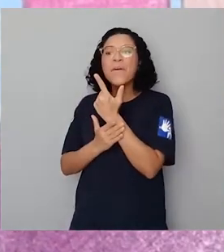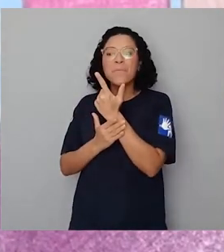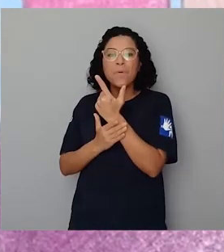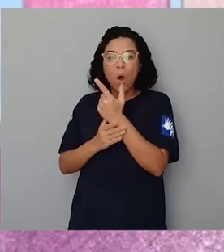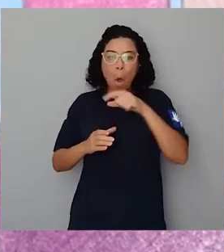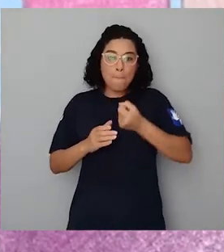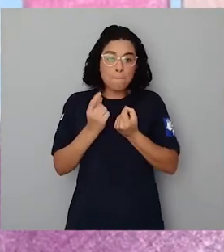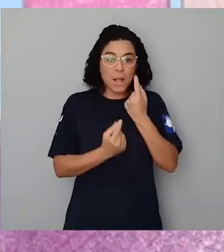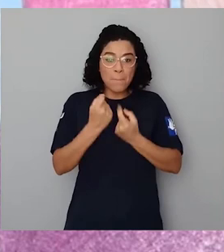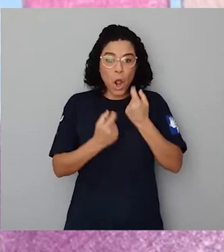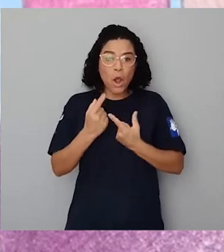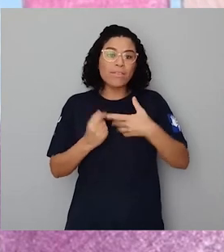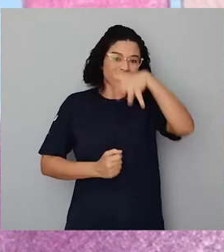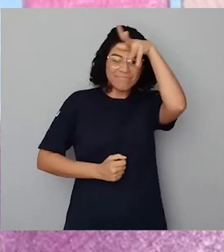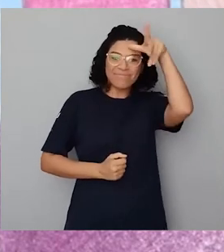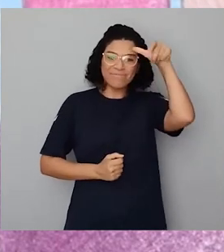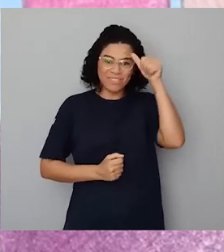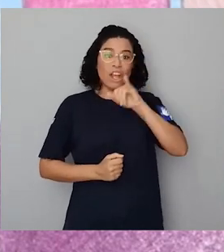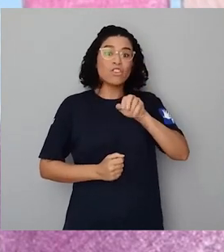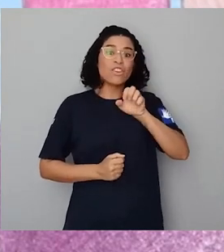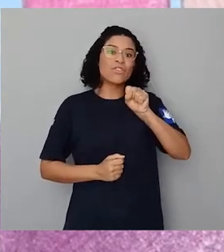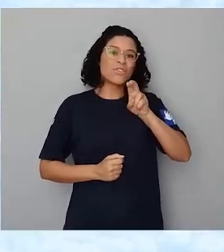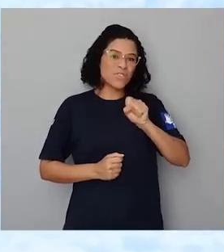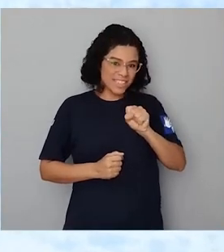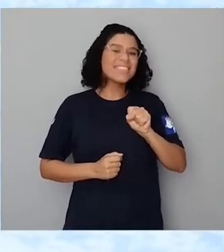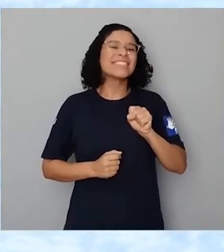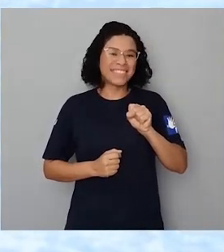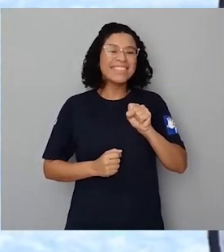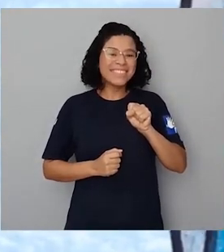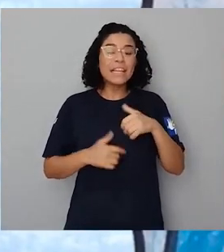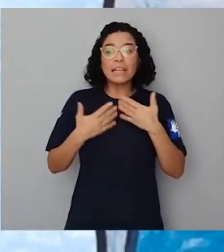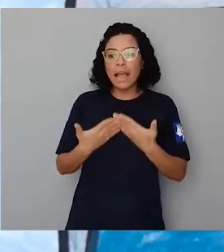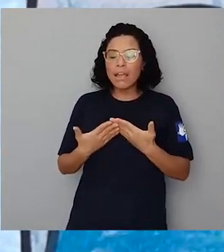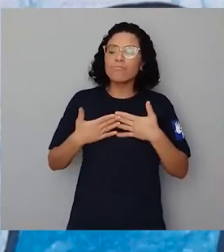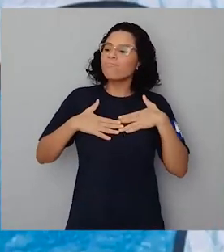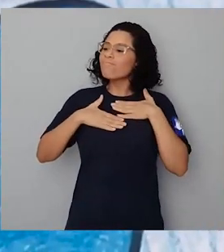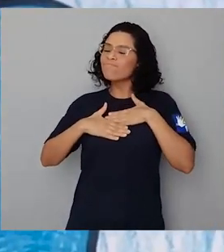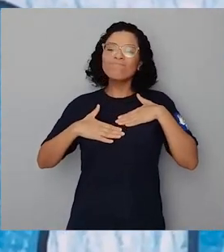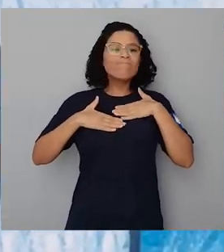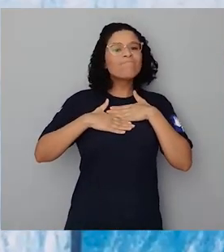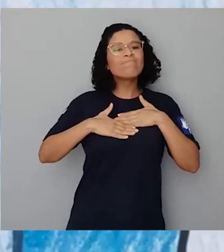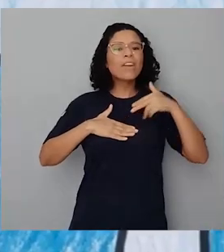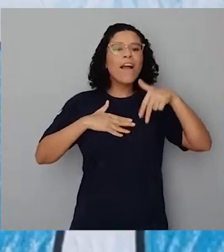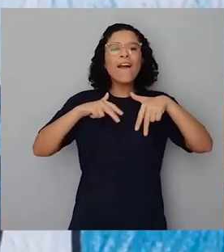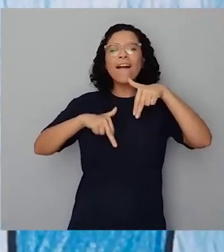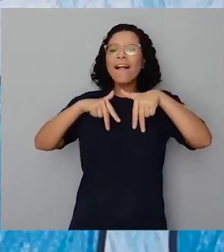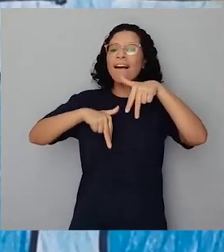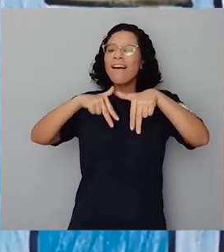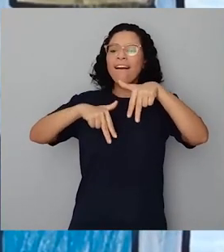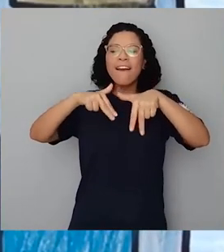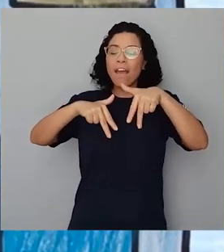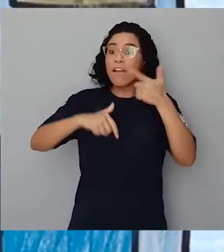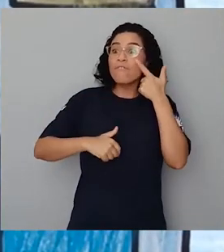comprar um sacão de pipoca e um refri Guaraná Jesus. Bem satisfeito, andou mais um pouco e avistou um teatro.